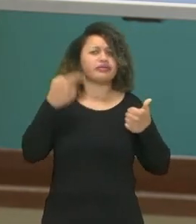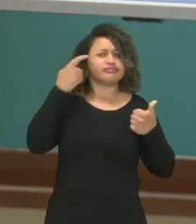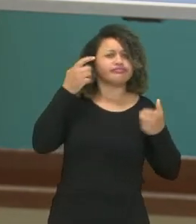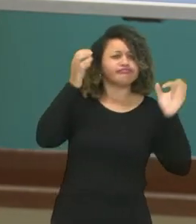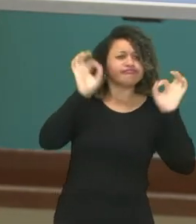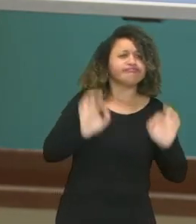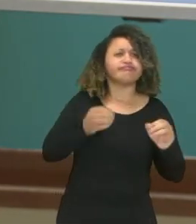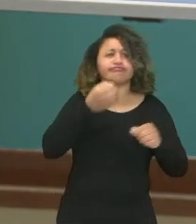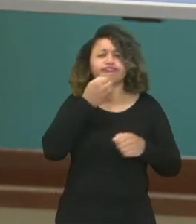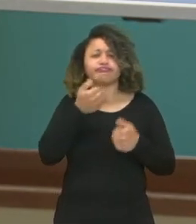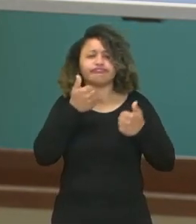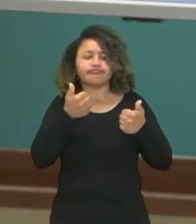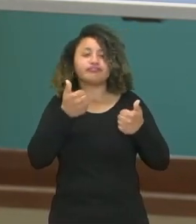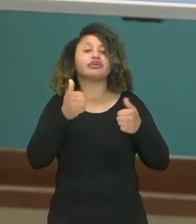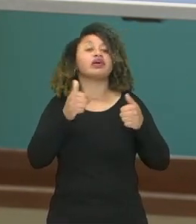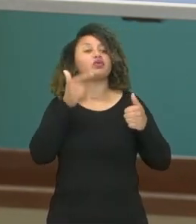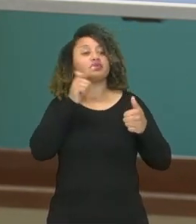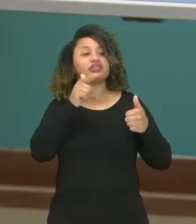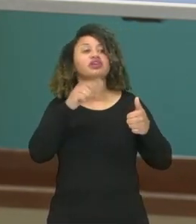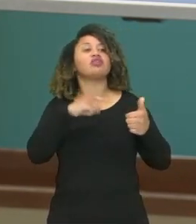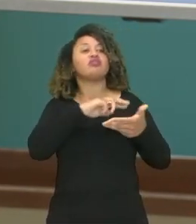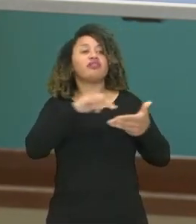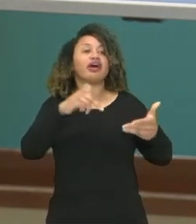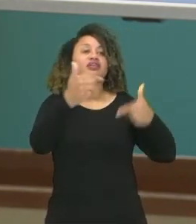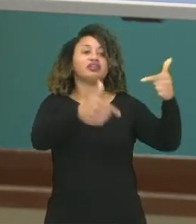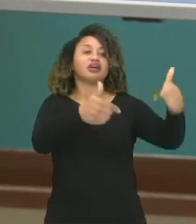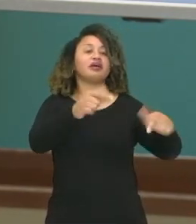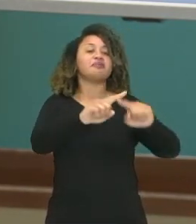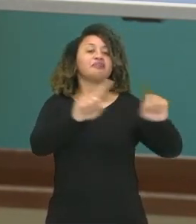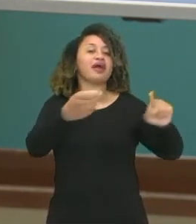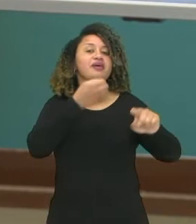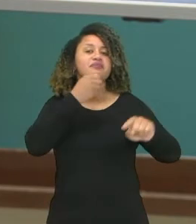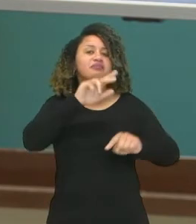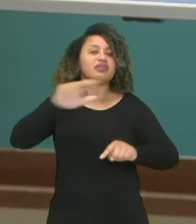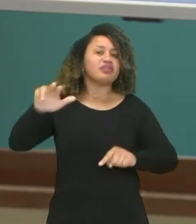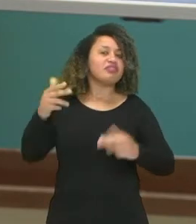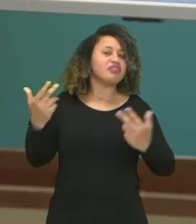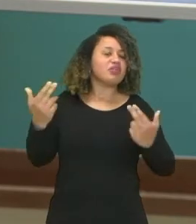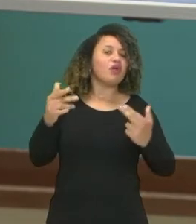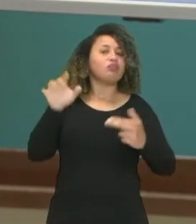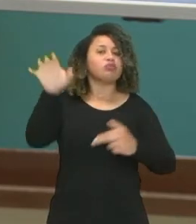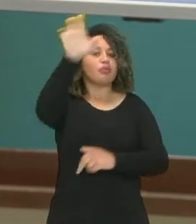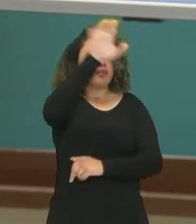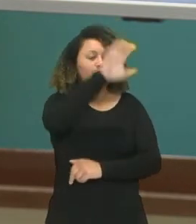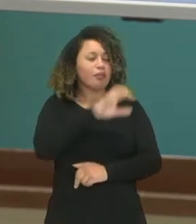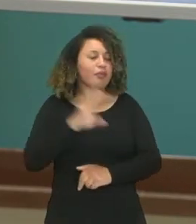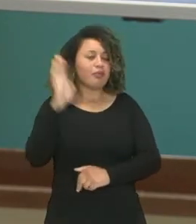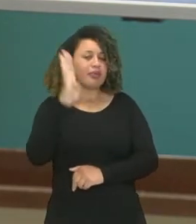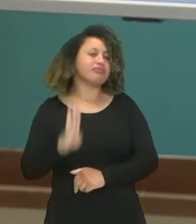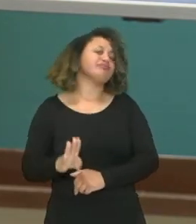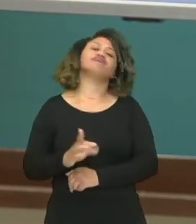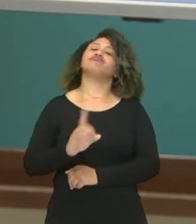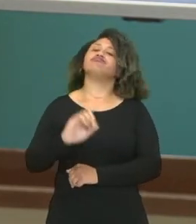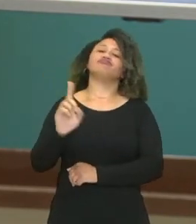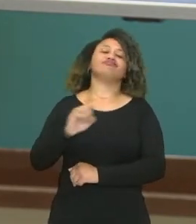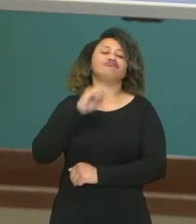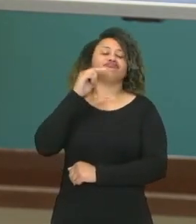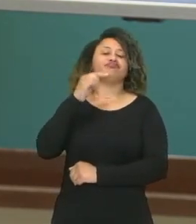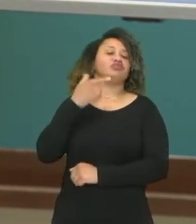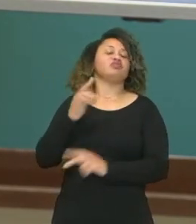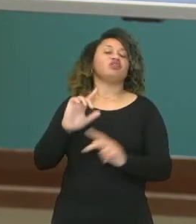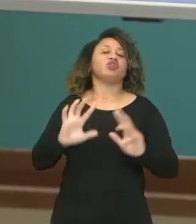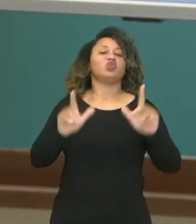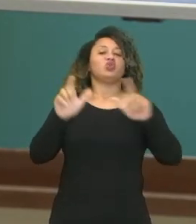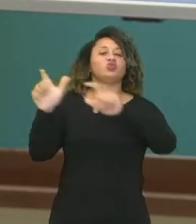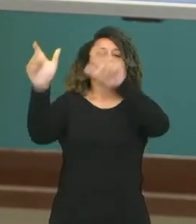sim, porém, não beneficiou igualmente todas as regiões do Brasil. Não foram em todas as regiões que as